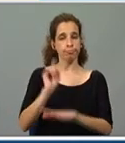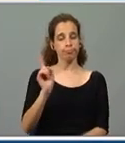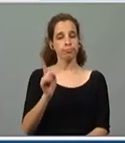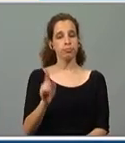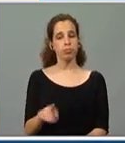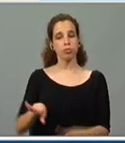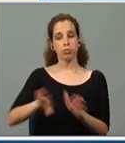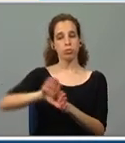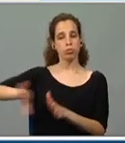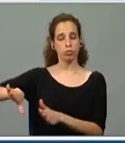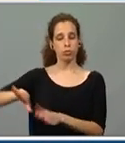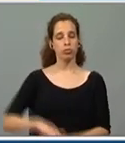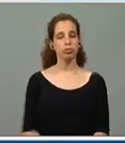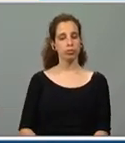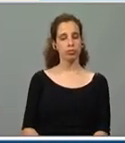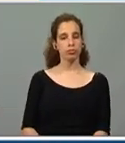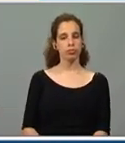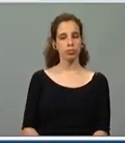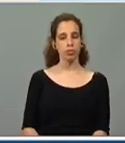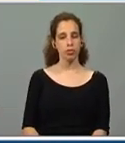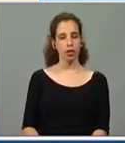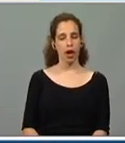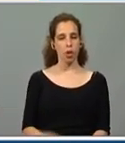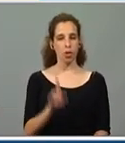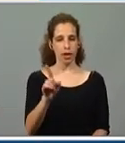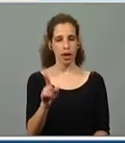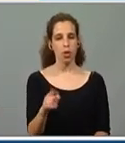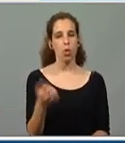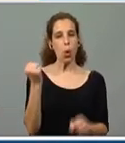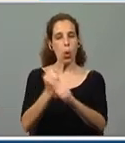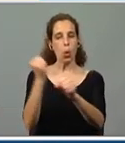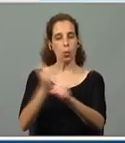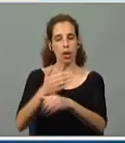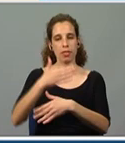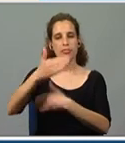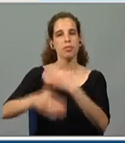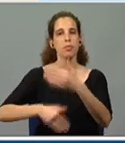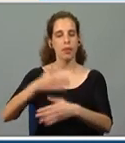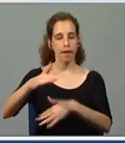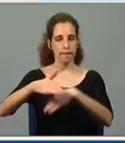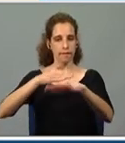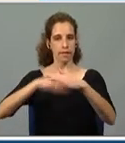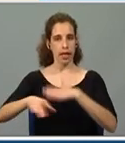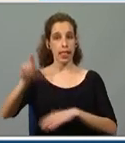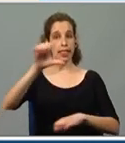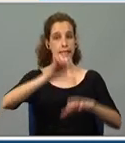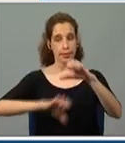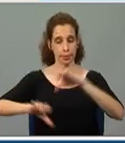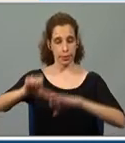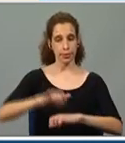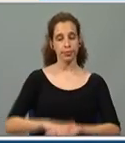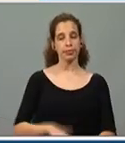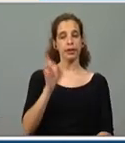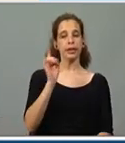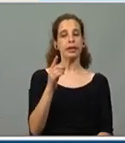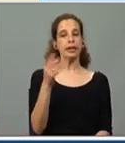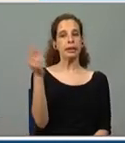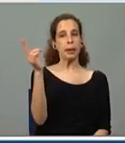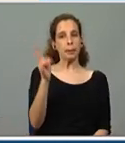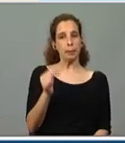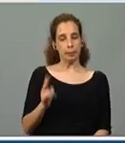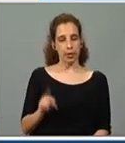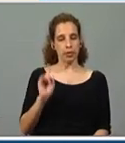daqui do lado direito, o confronto com aquilo que é o trabalho, os processos que vamos realizar em laboratório. Nesta pintura